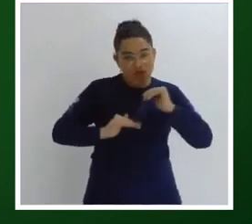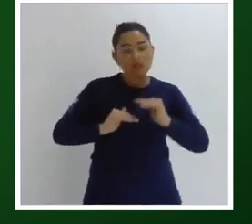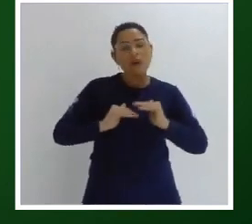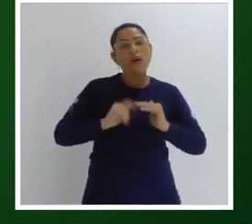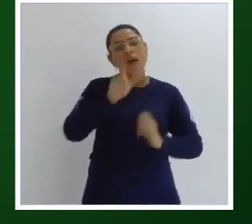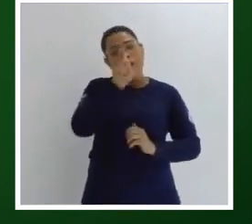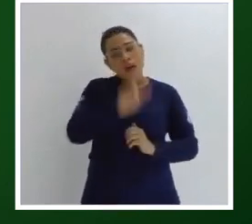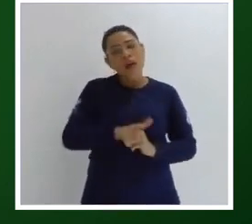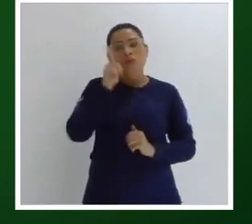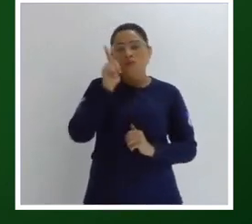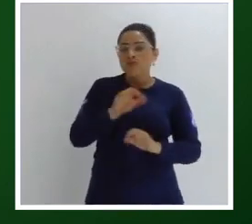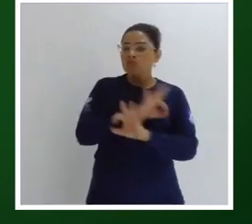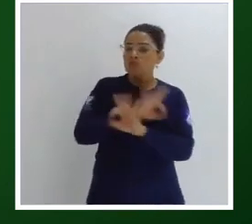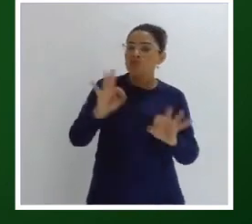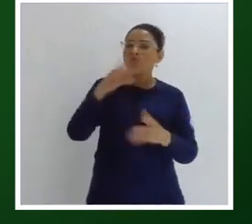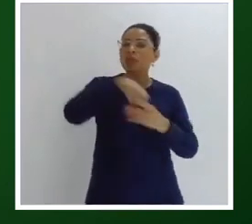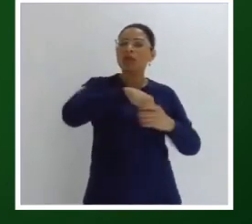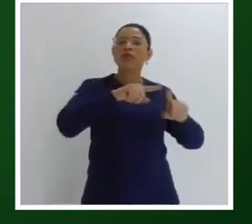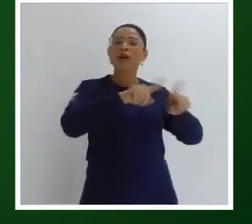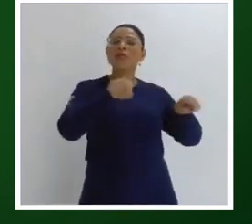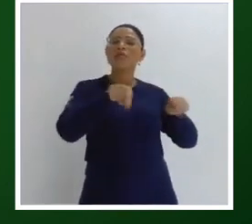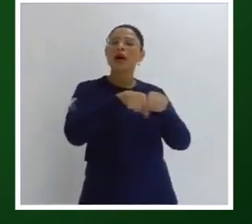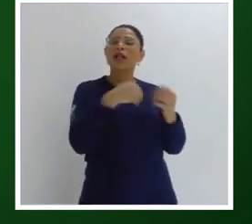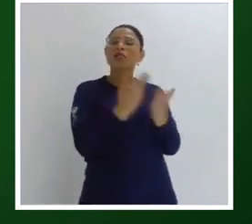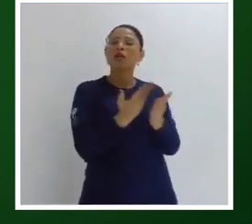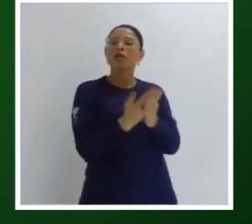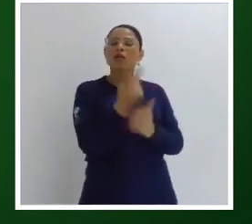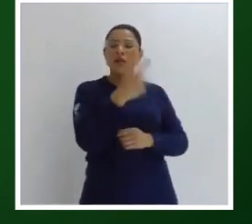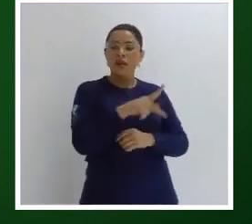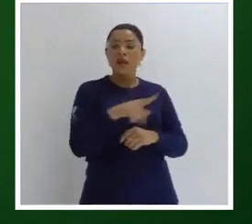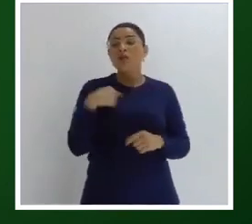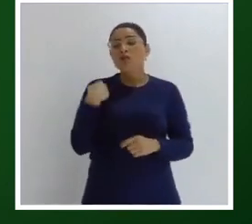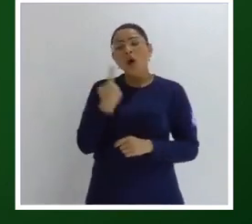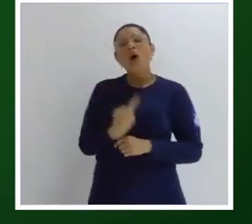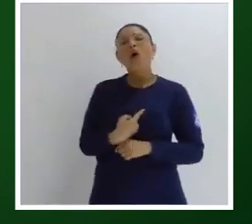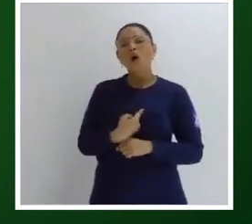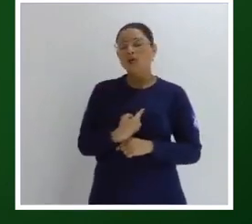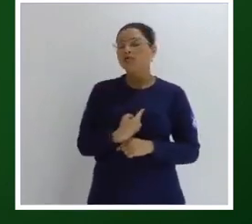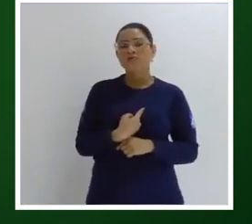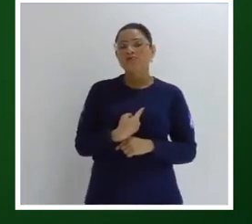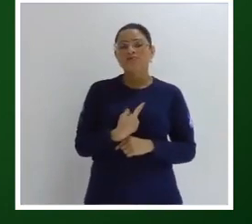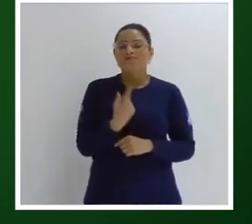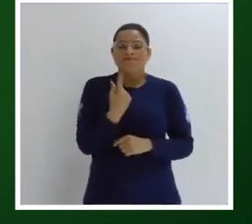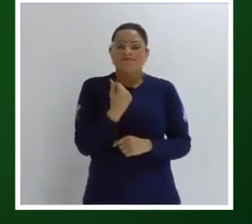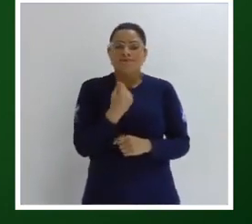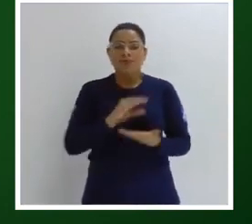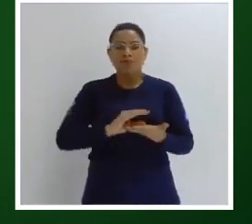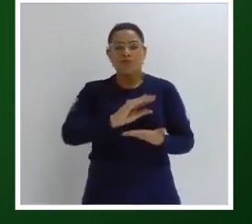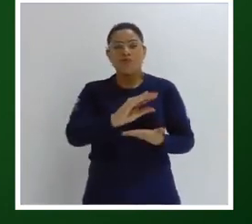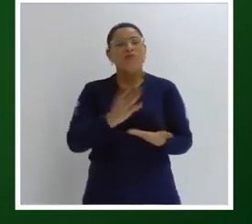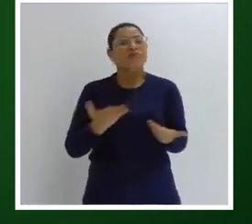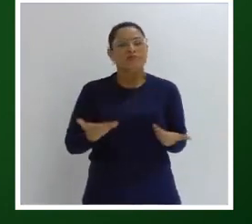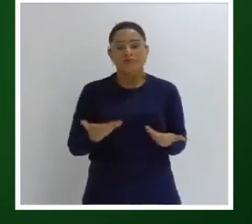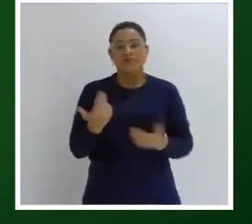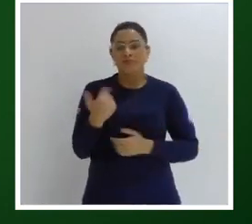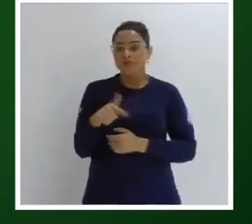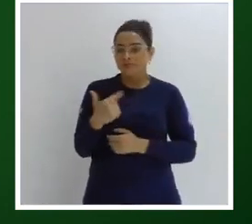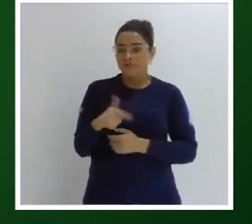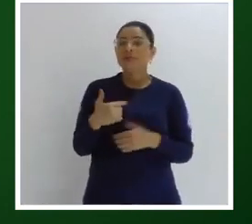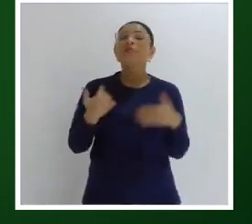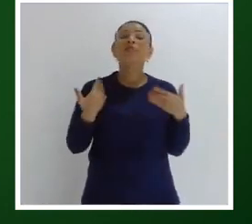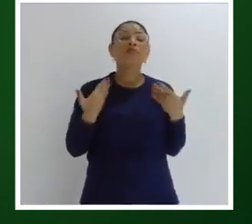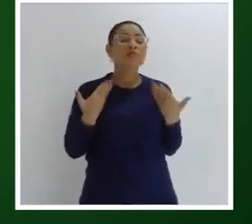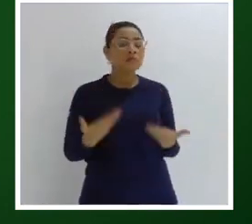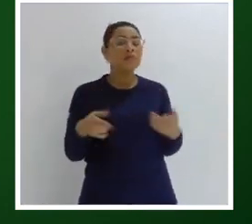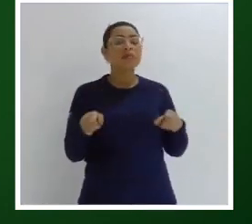teve êxito na sua sala de aula então nós não remuneramos né e ele também